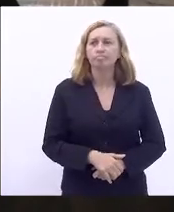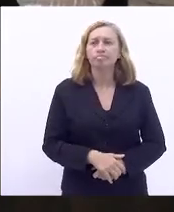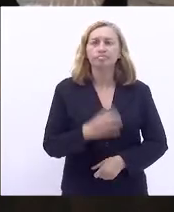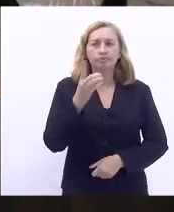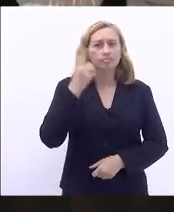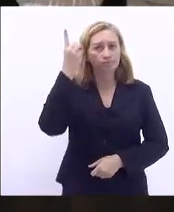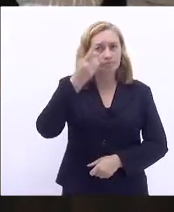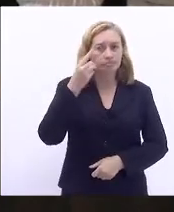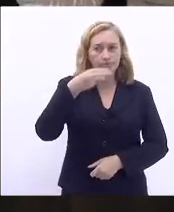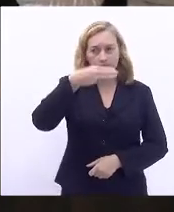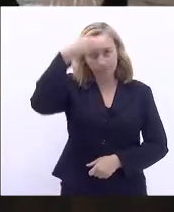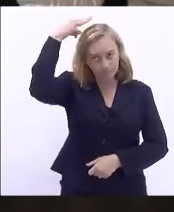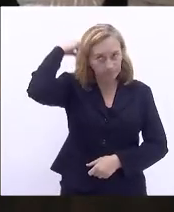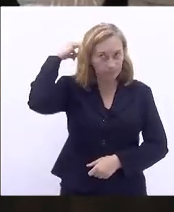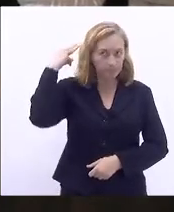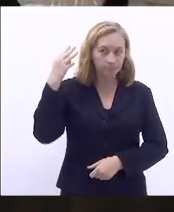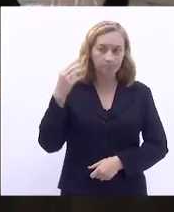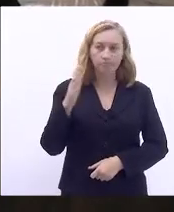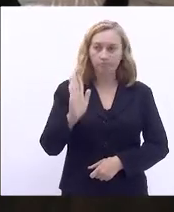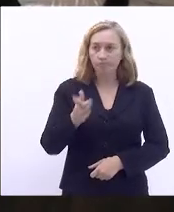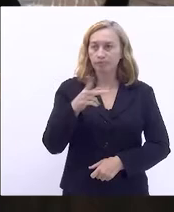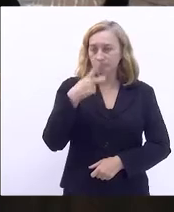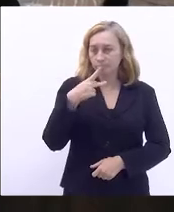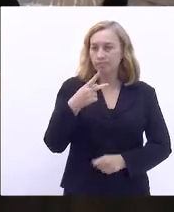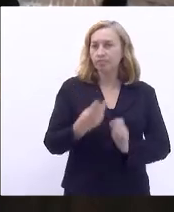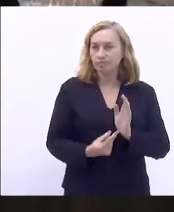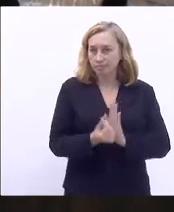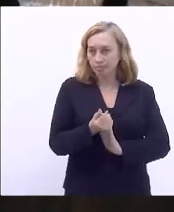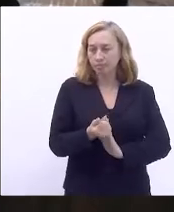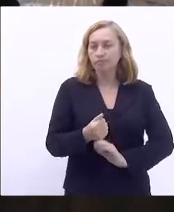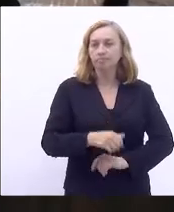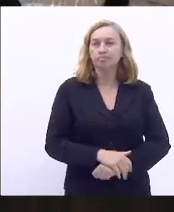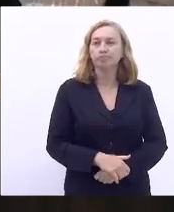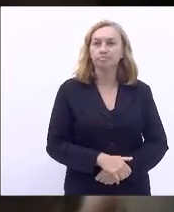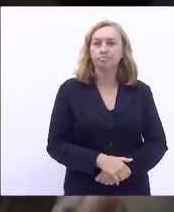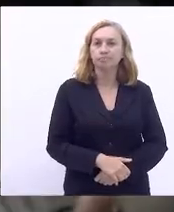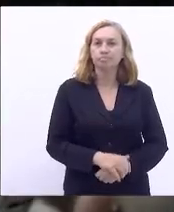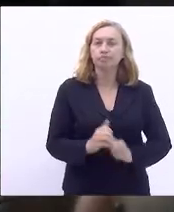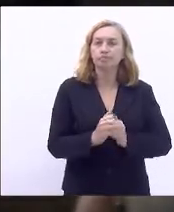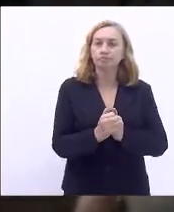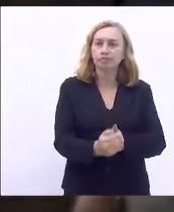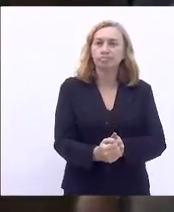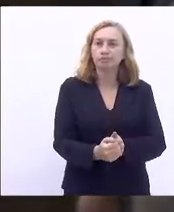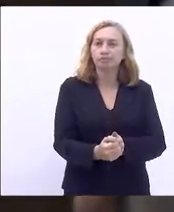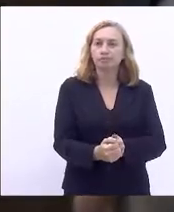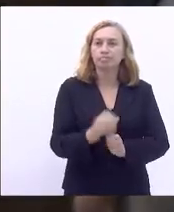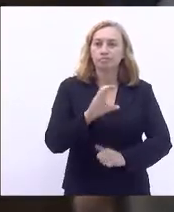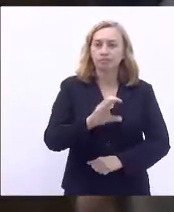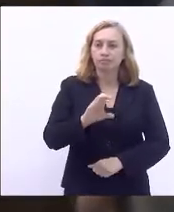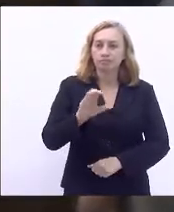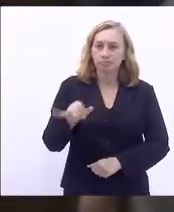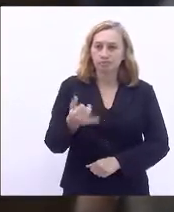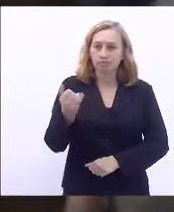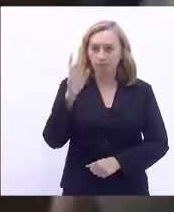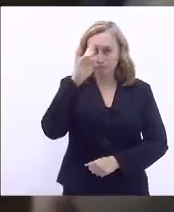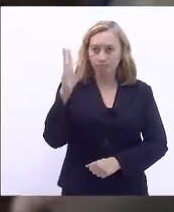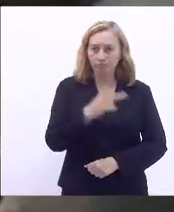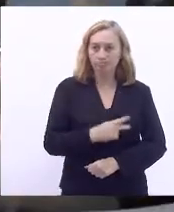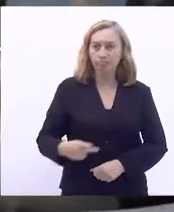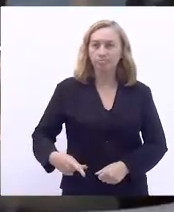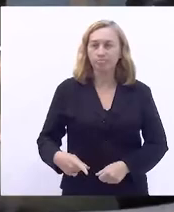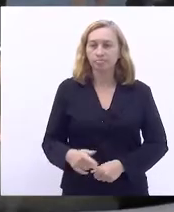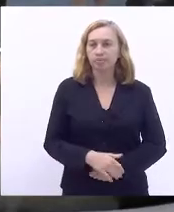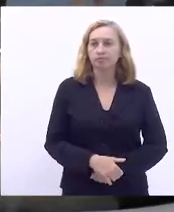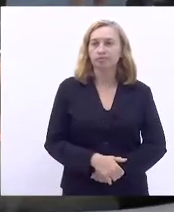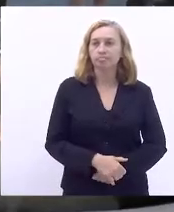Deputado Márcio Pacheco, mas eu cantei orçamento. Eu acompanho o parecer da CCJ, senhor presidente.